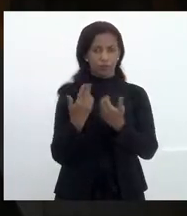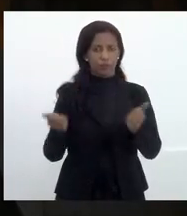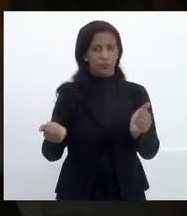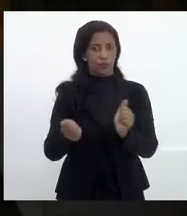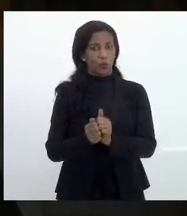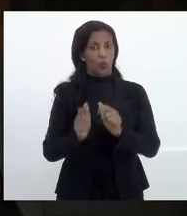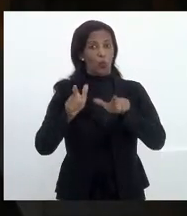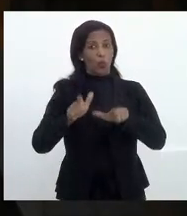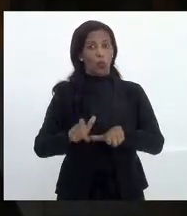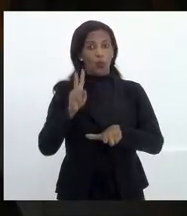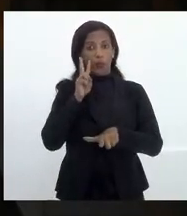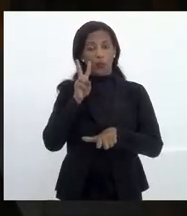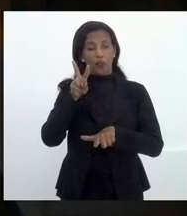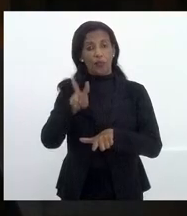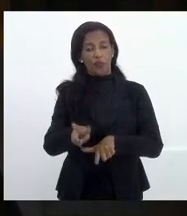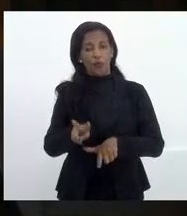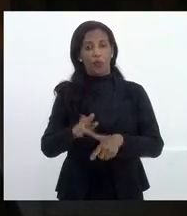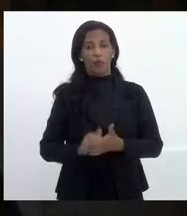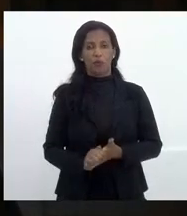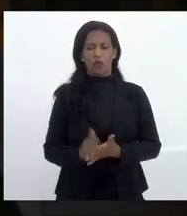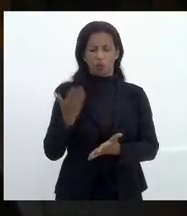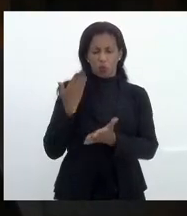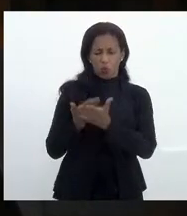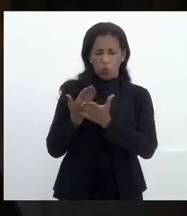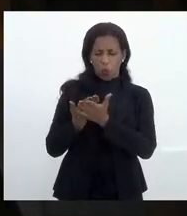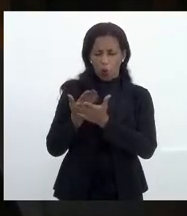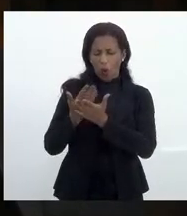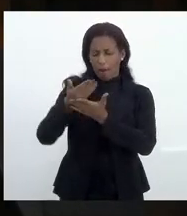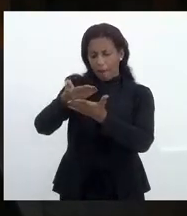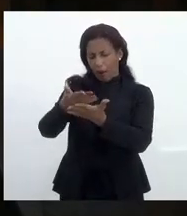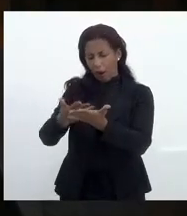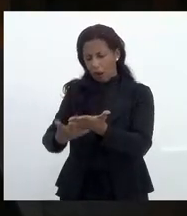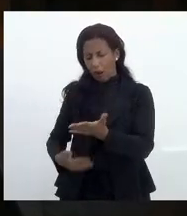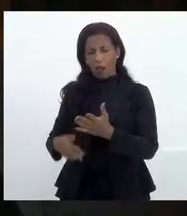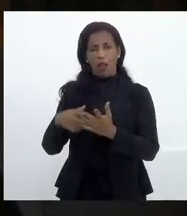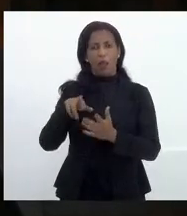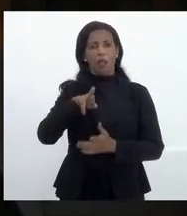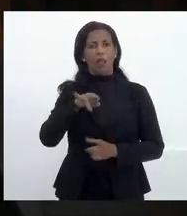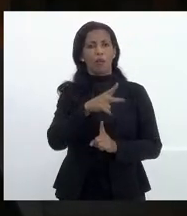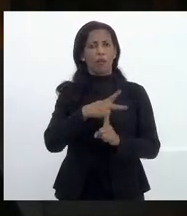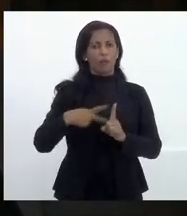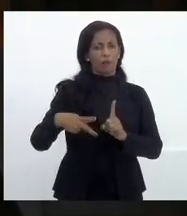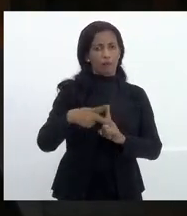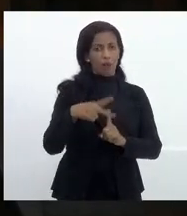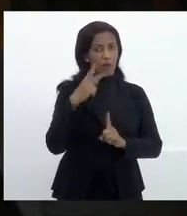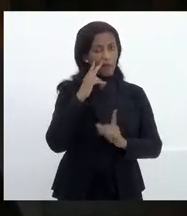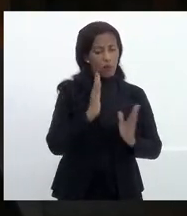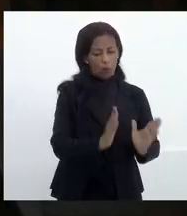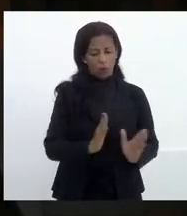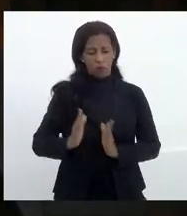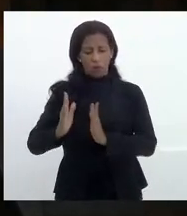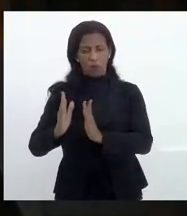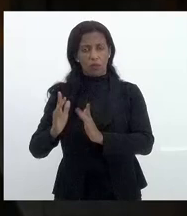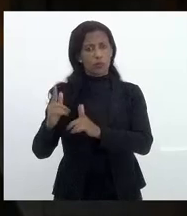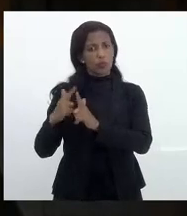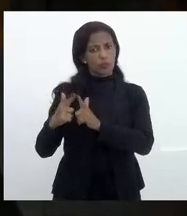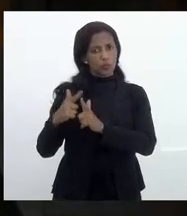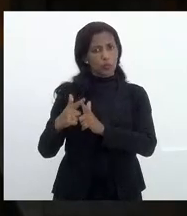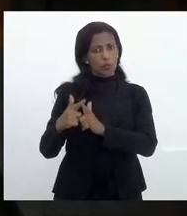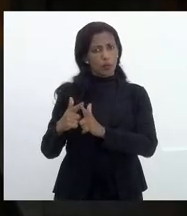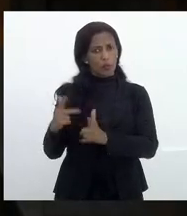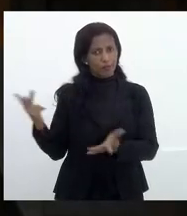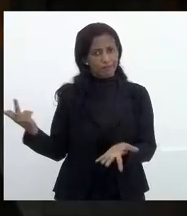onde a gente viu estudou bastante o rio previdência e viu o que boa parte dos problemas que o rio previdência